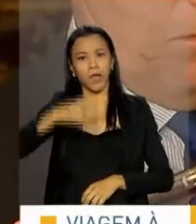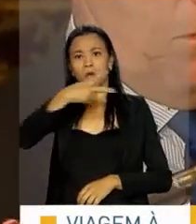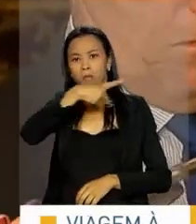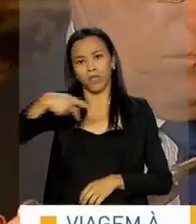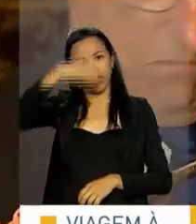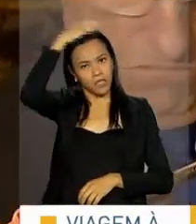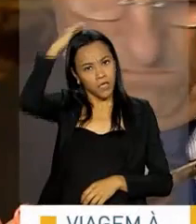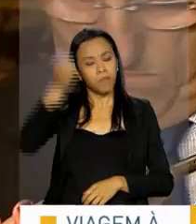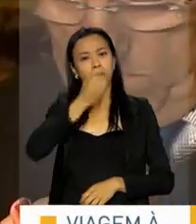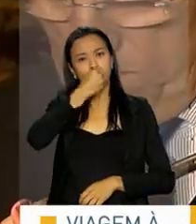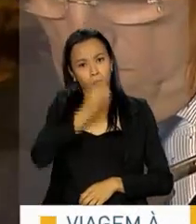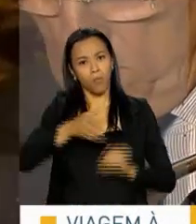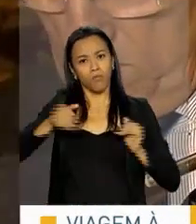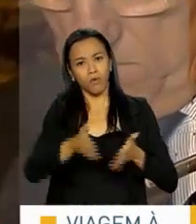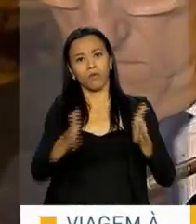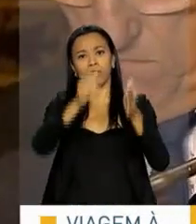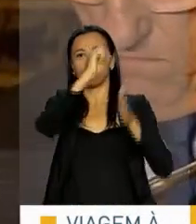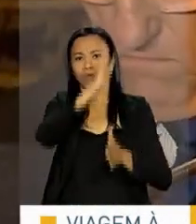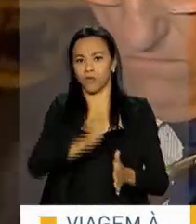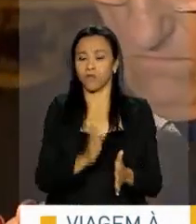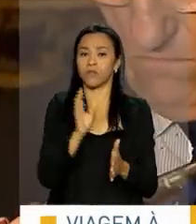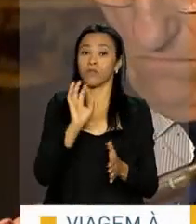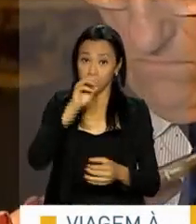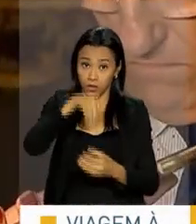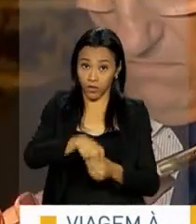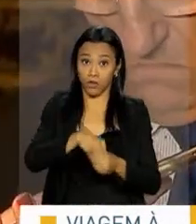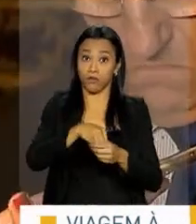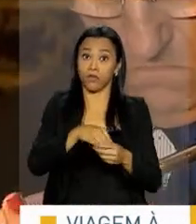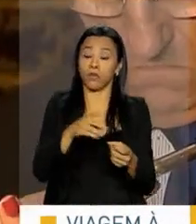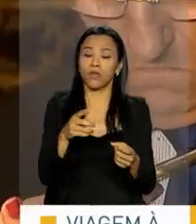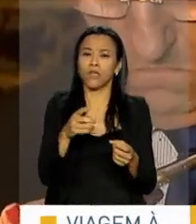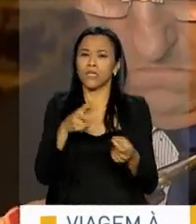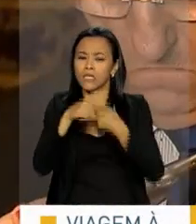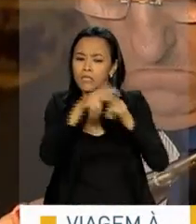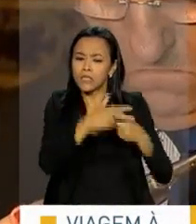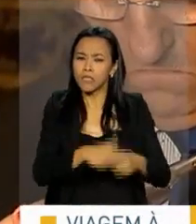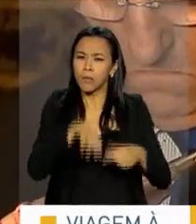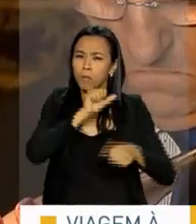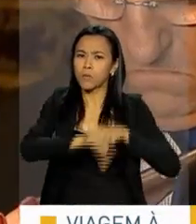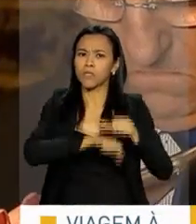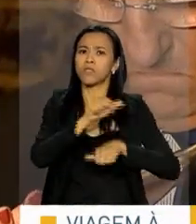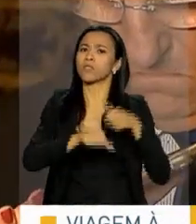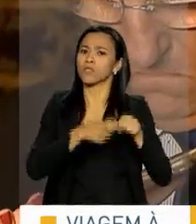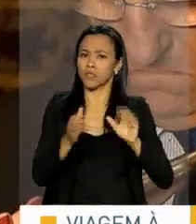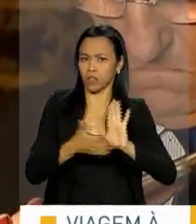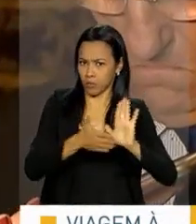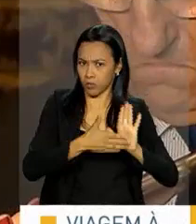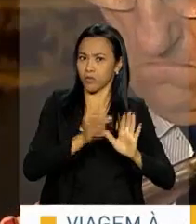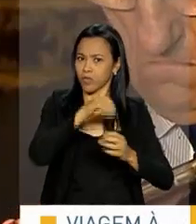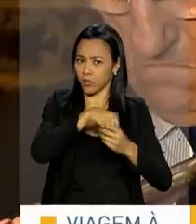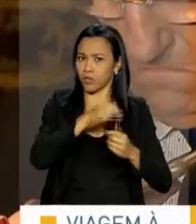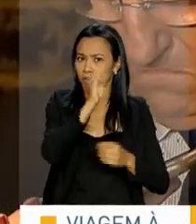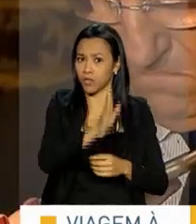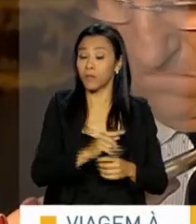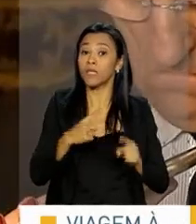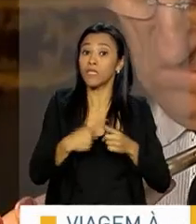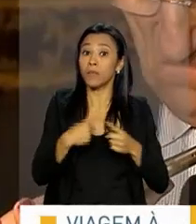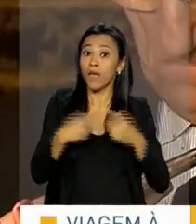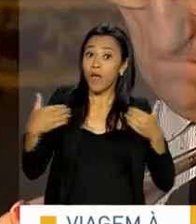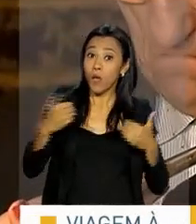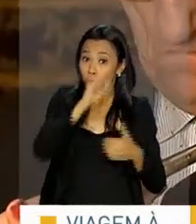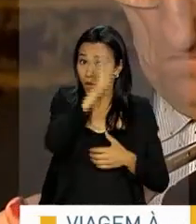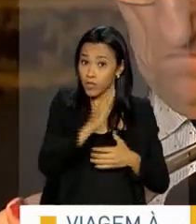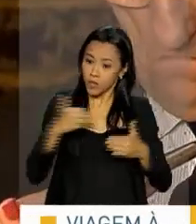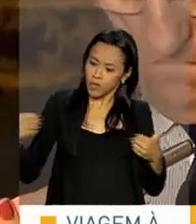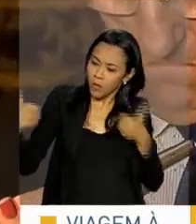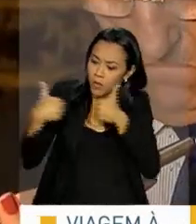está tomando, não só interno, no âmbito da economia, né, das reformas, e também a importância dessa aproximação do Brasil, não só